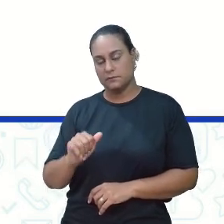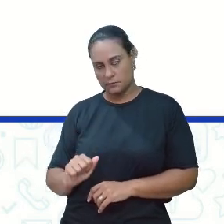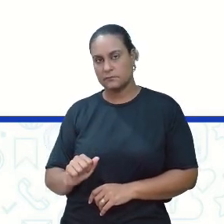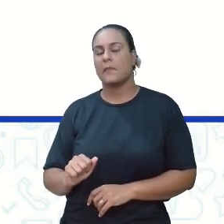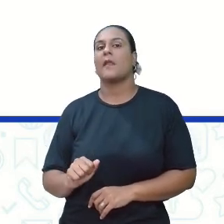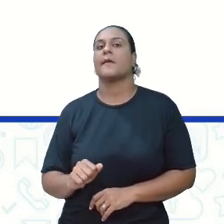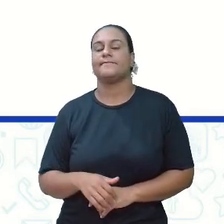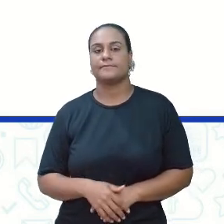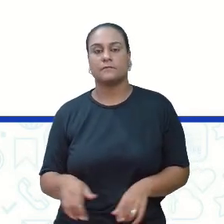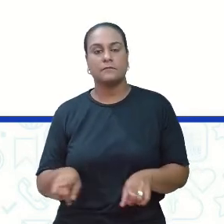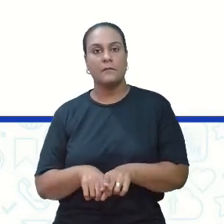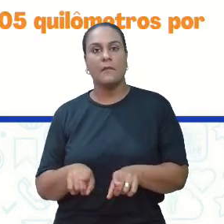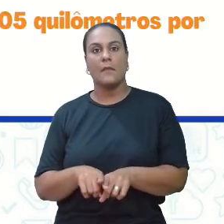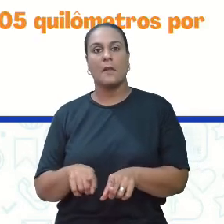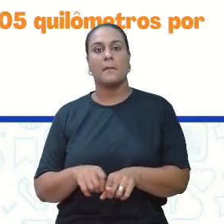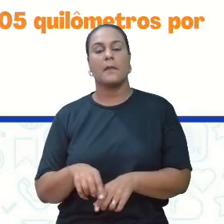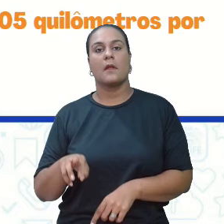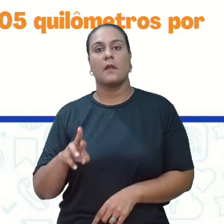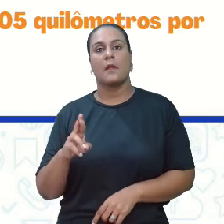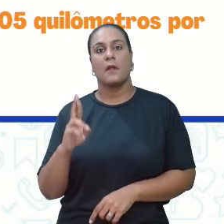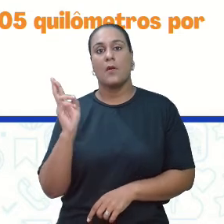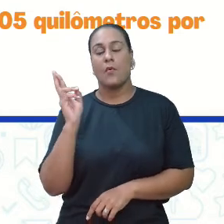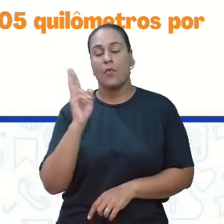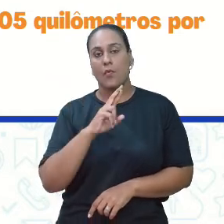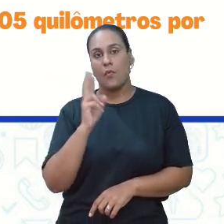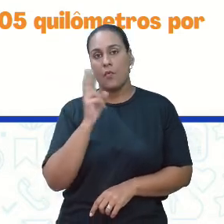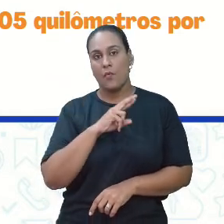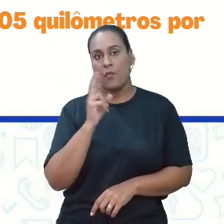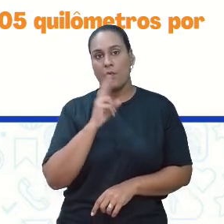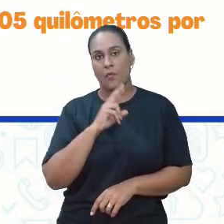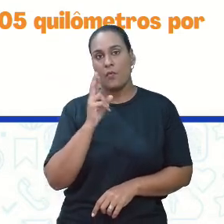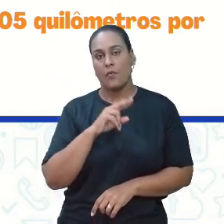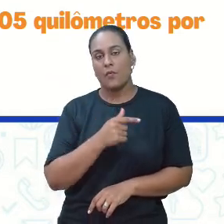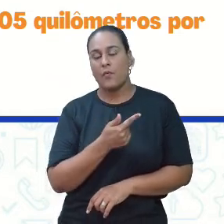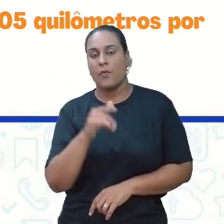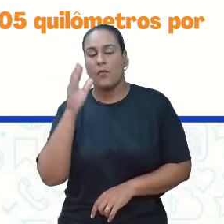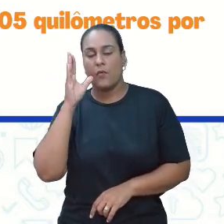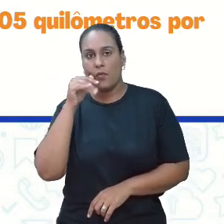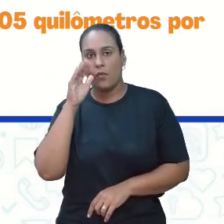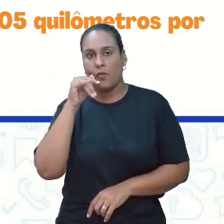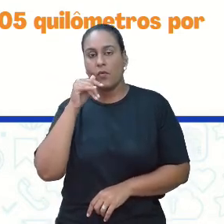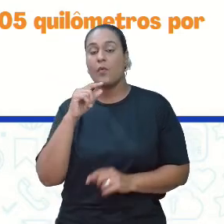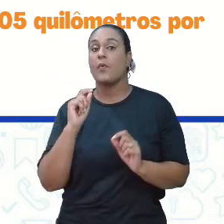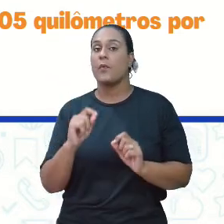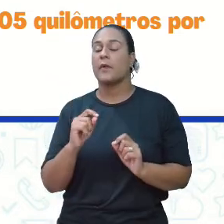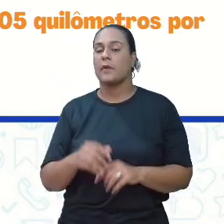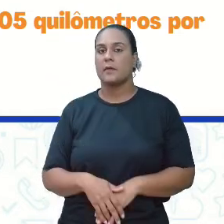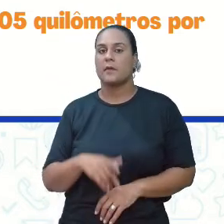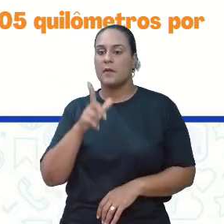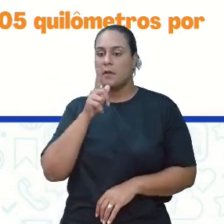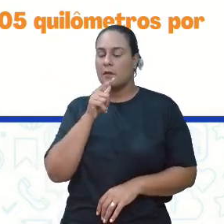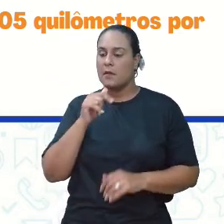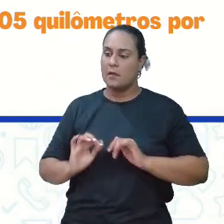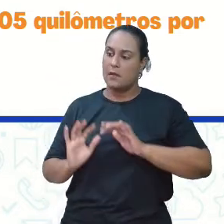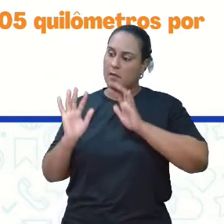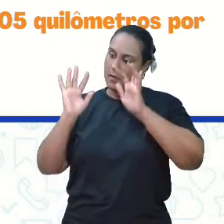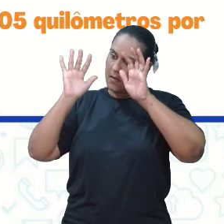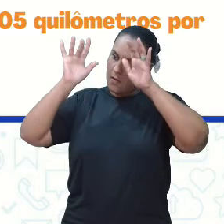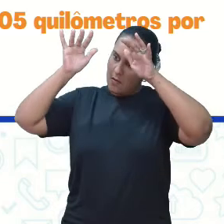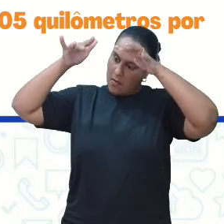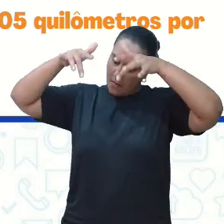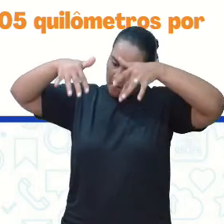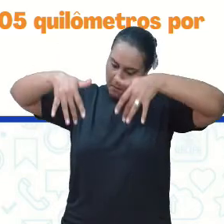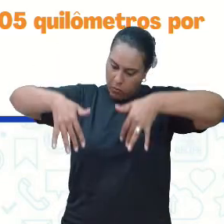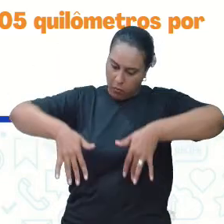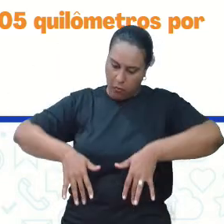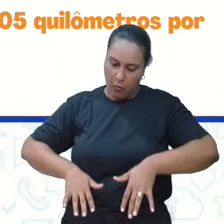arquipélago, e Rússia também. Outra curiosidade são os tsunamis, podem chegar à velocidade de cerca